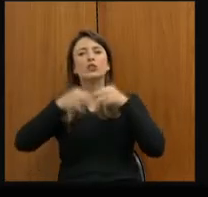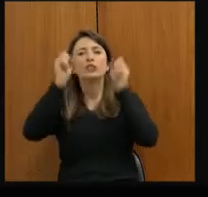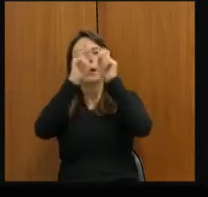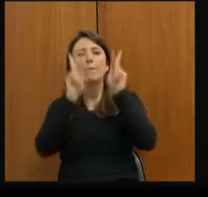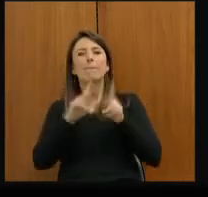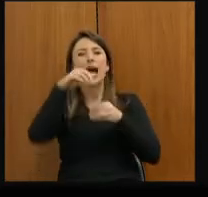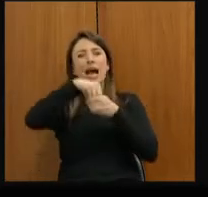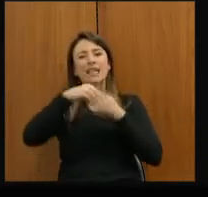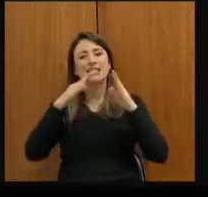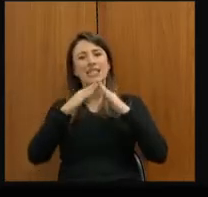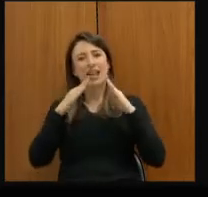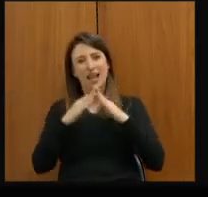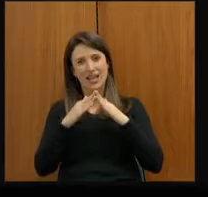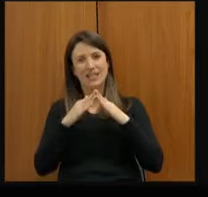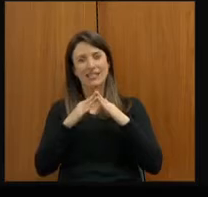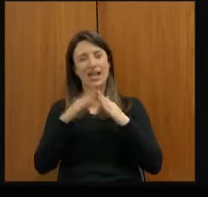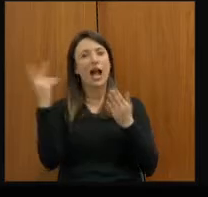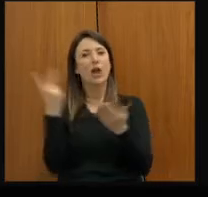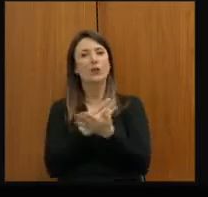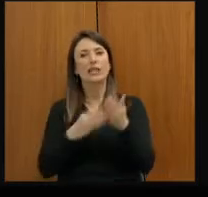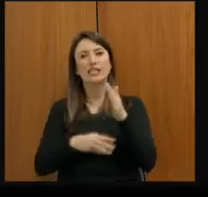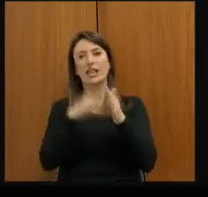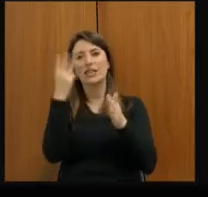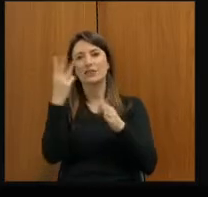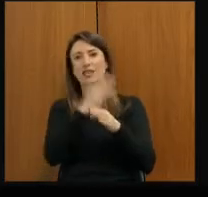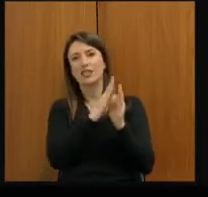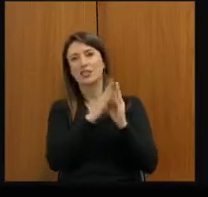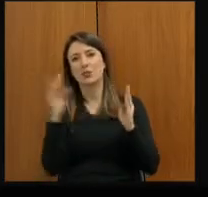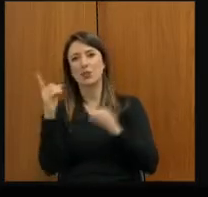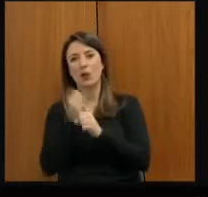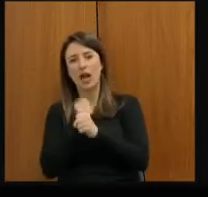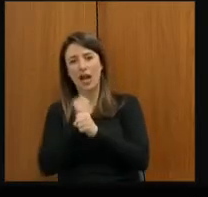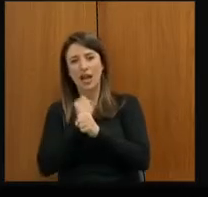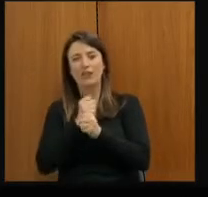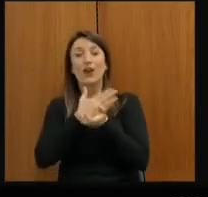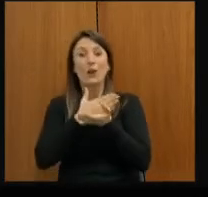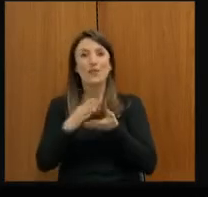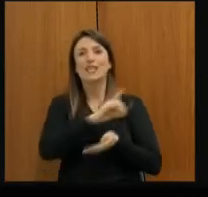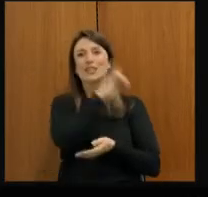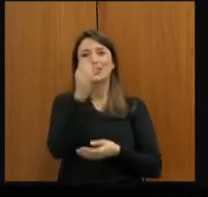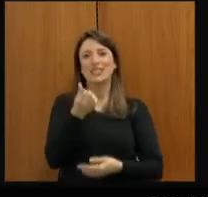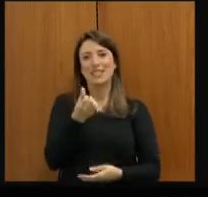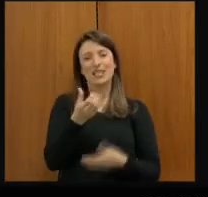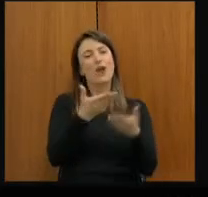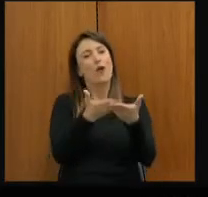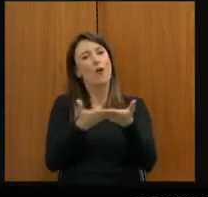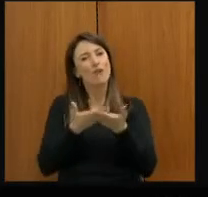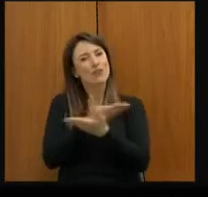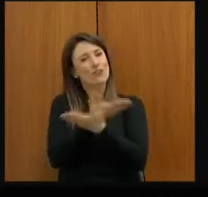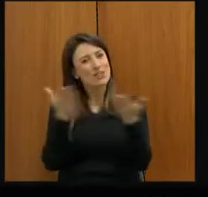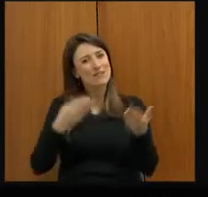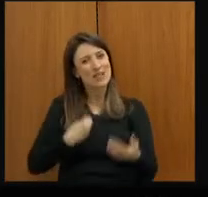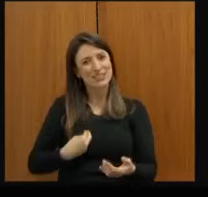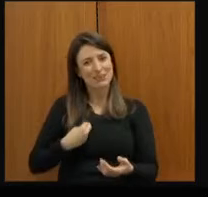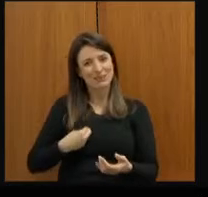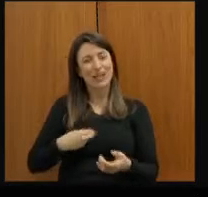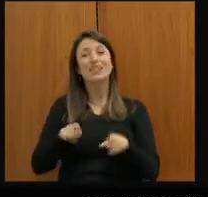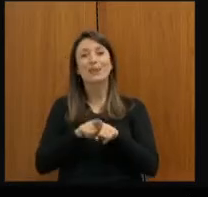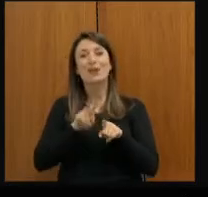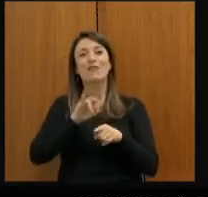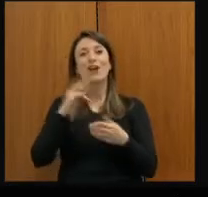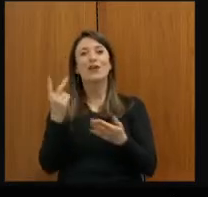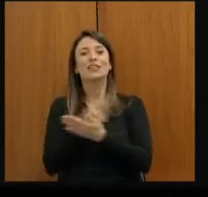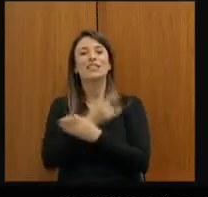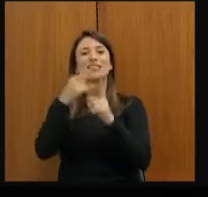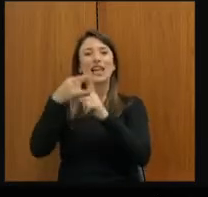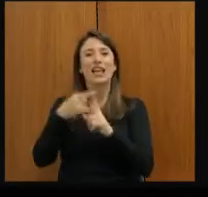por ano vamos dar início a ela no dia dezesseis convido né todos a participarem conosco teremos uma laje com a